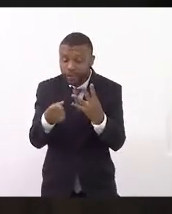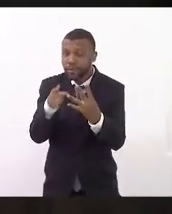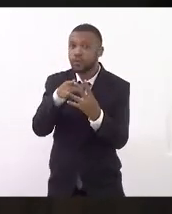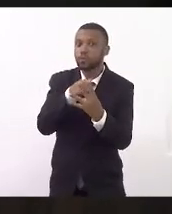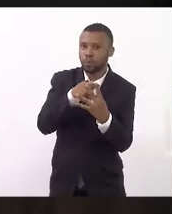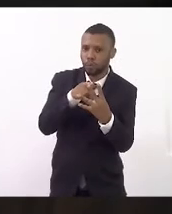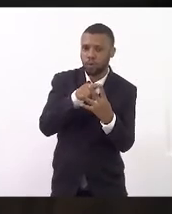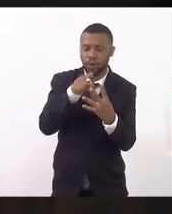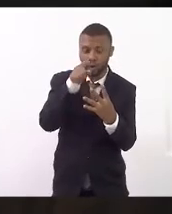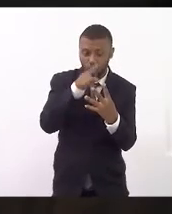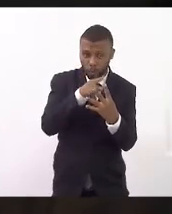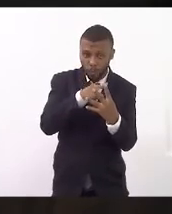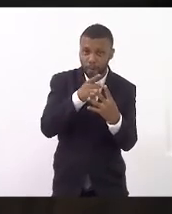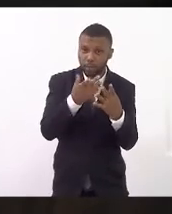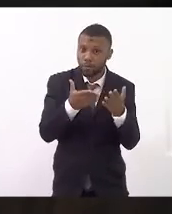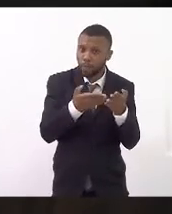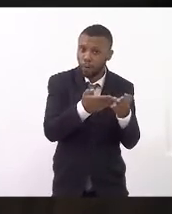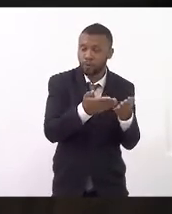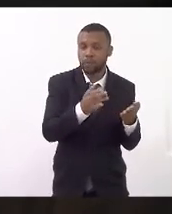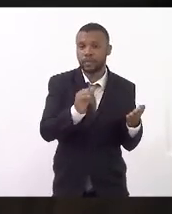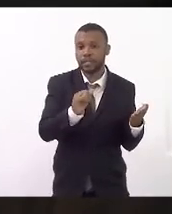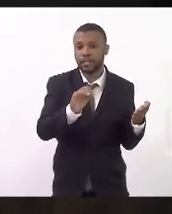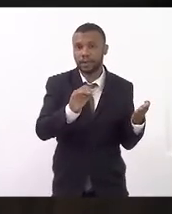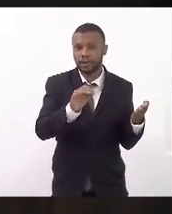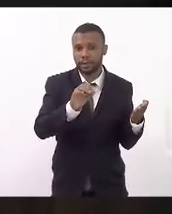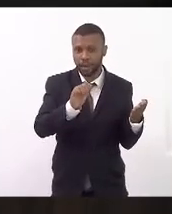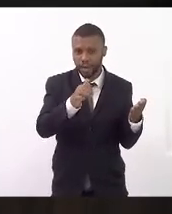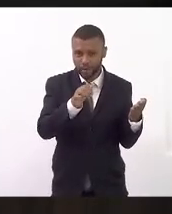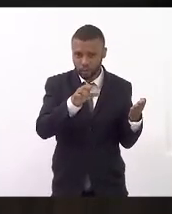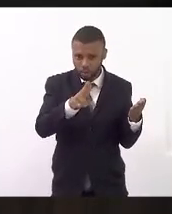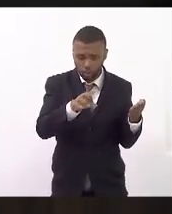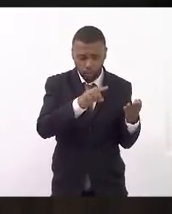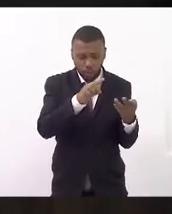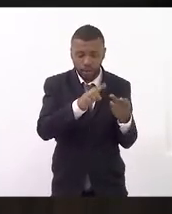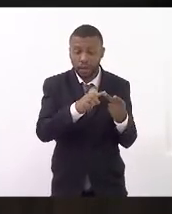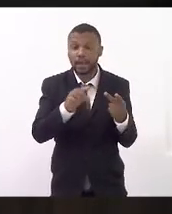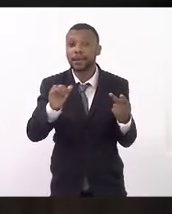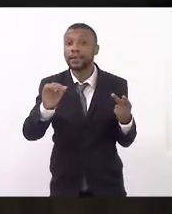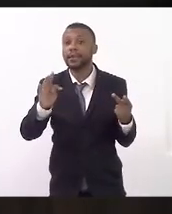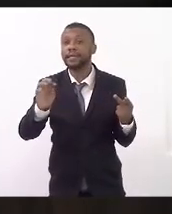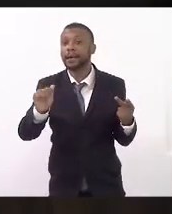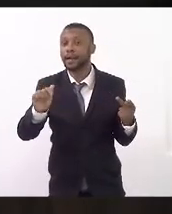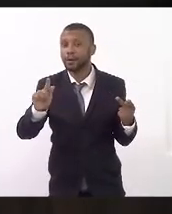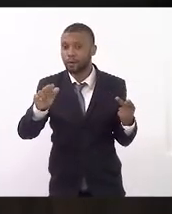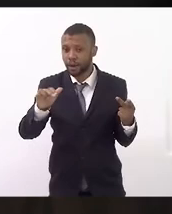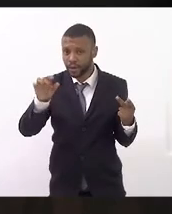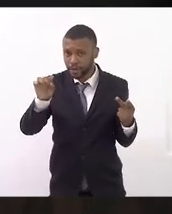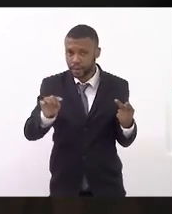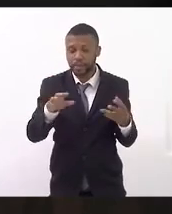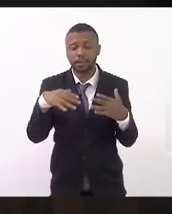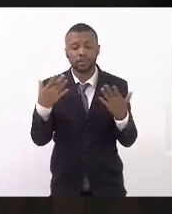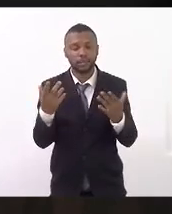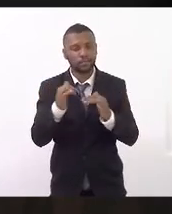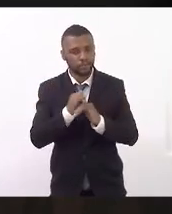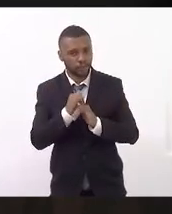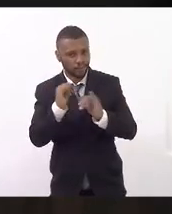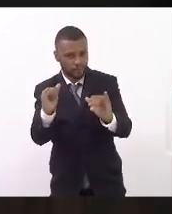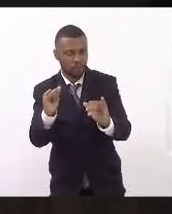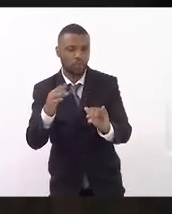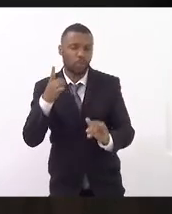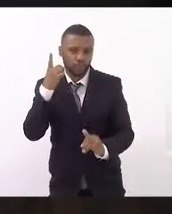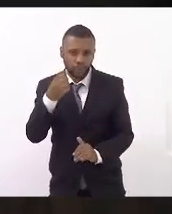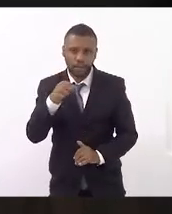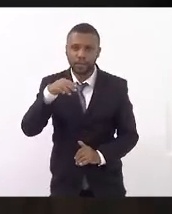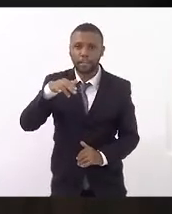Açu e uma no Porto de Itaguaí. Então é isso. Então vamos discutir MINC e Renata, e eu queria anunciar, eu